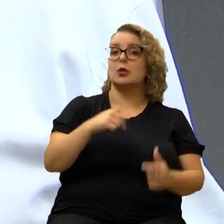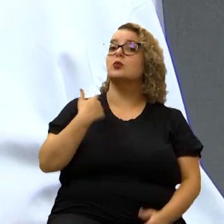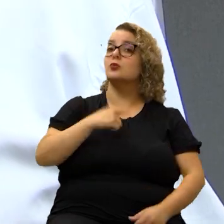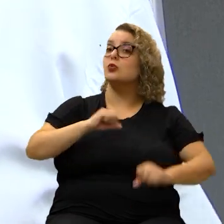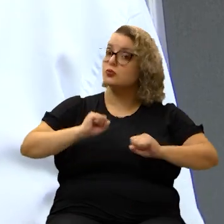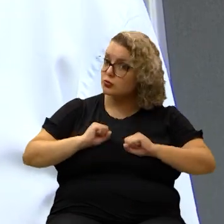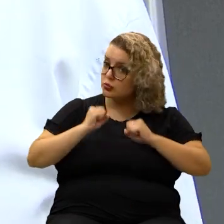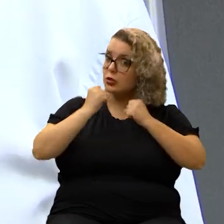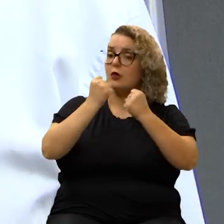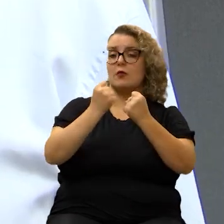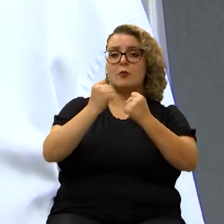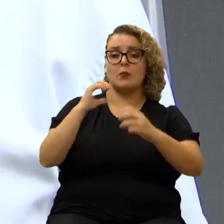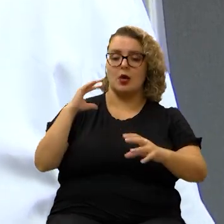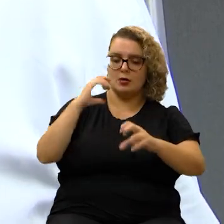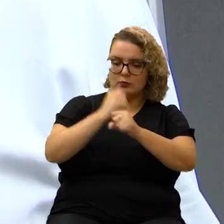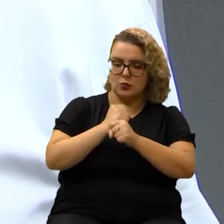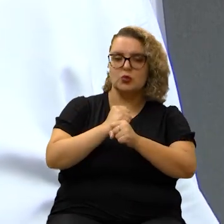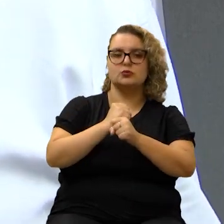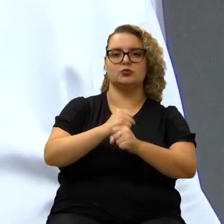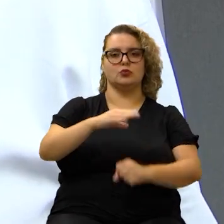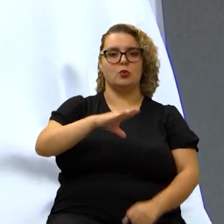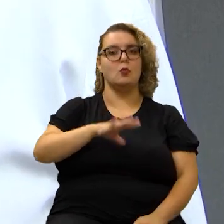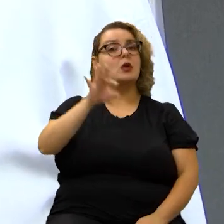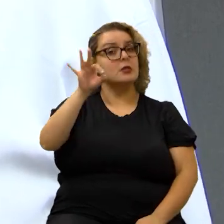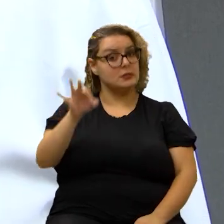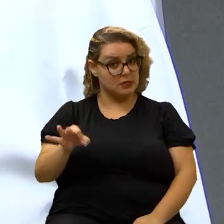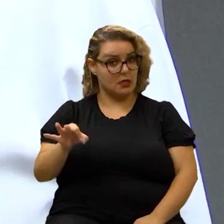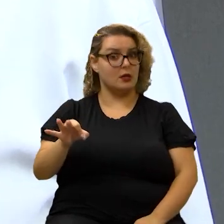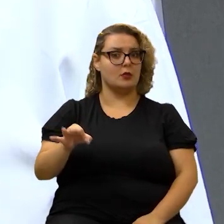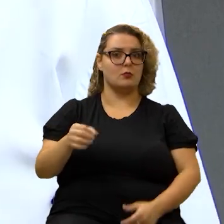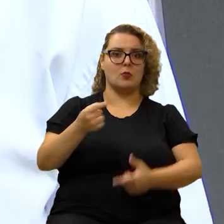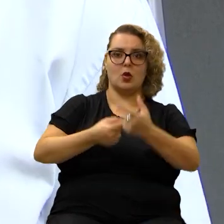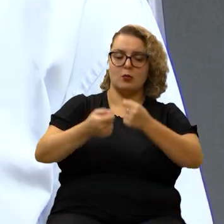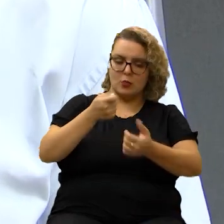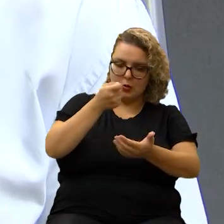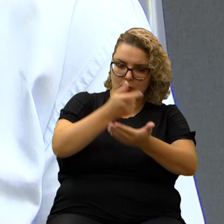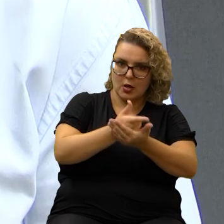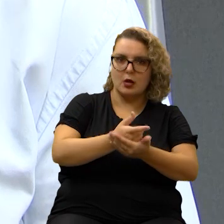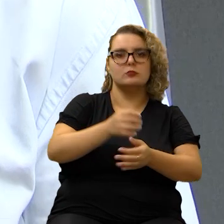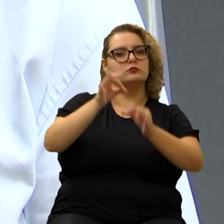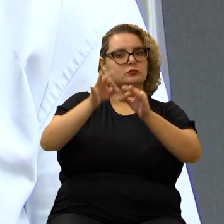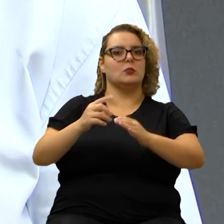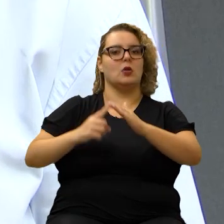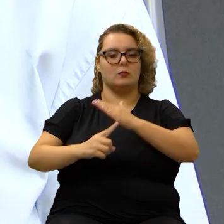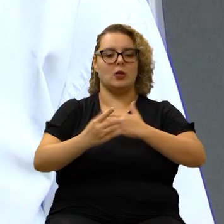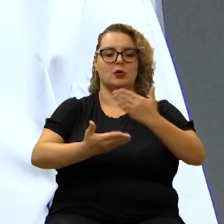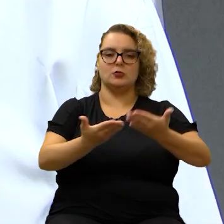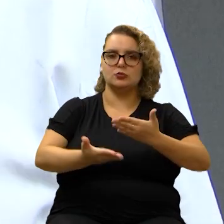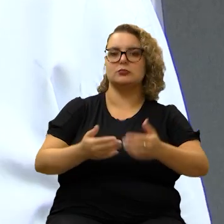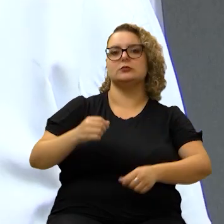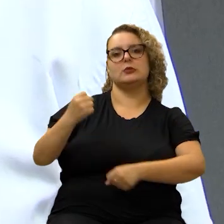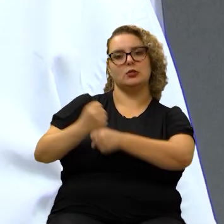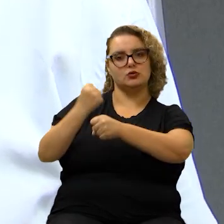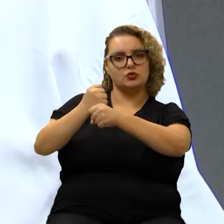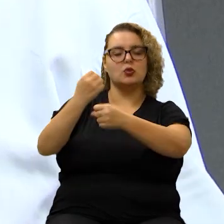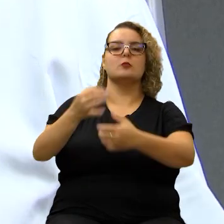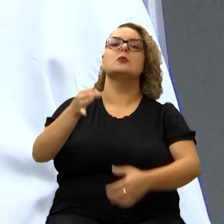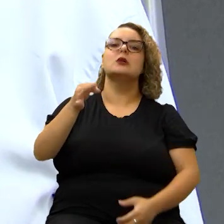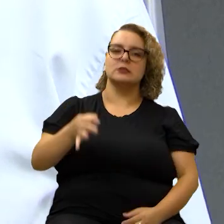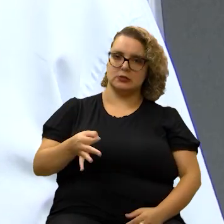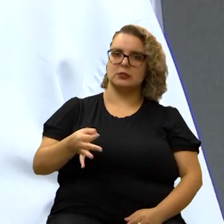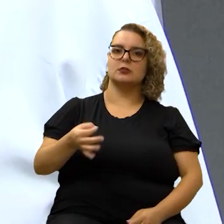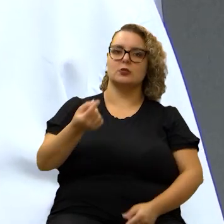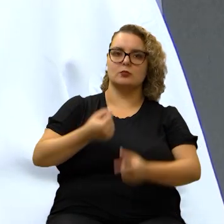nós temos aí um esforço para fechar as contas do município em dia para manter os pagamentos em dia dos fornecedores e das obras e Sem